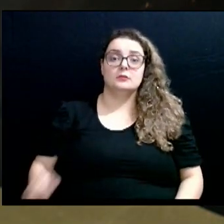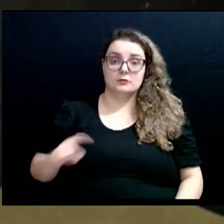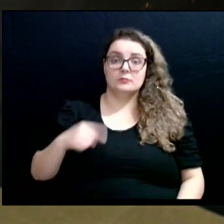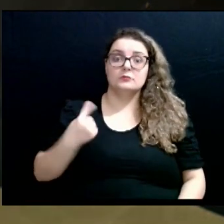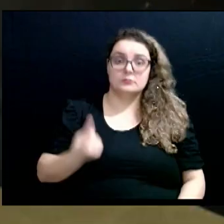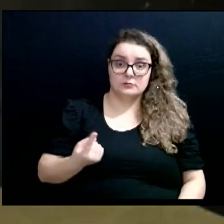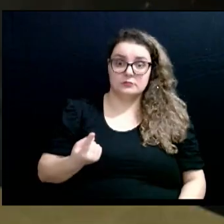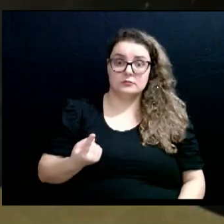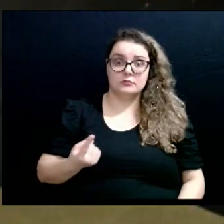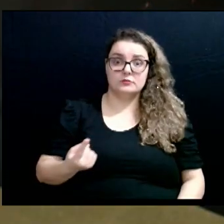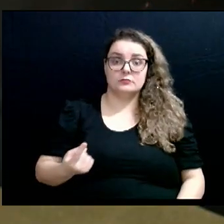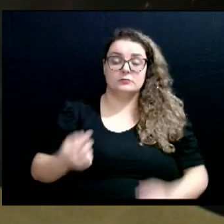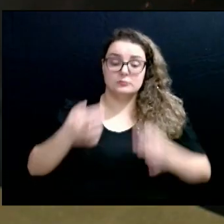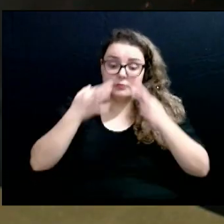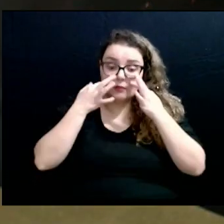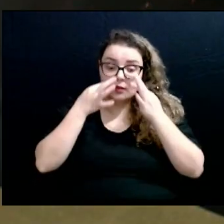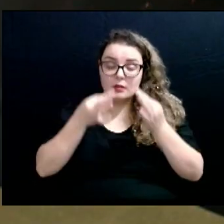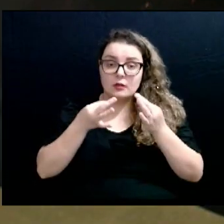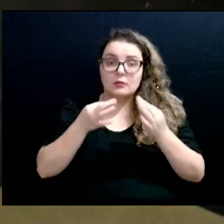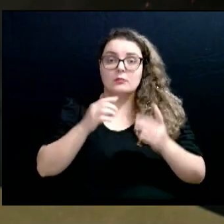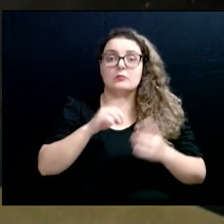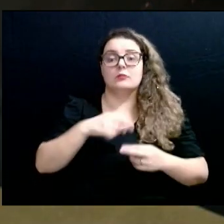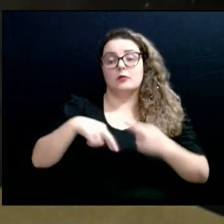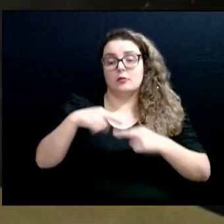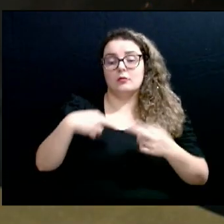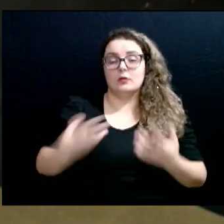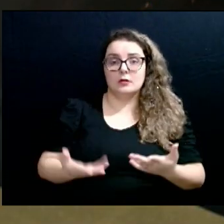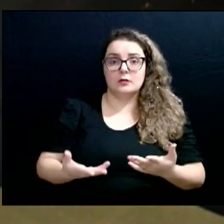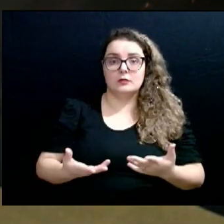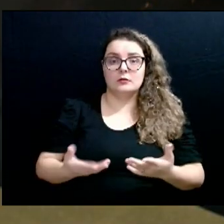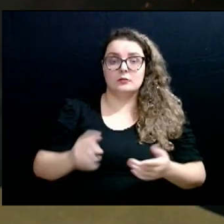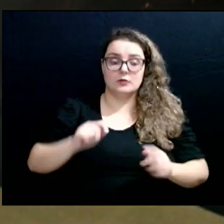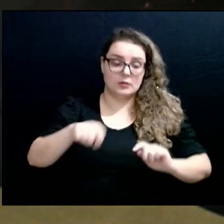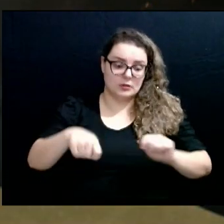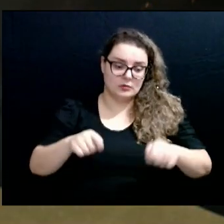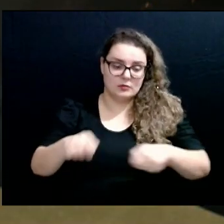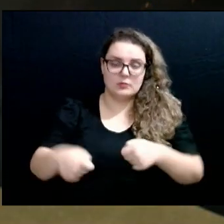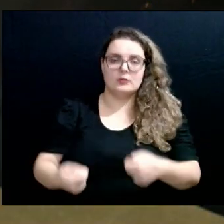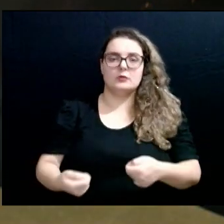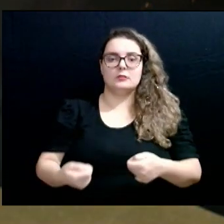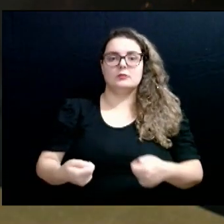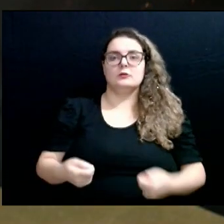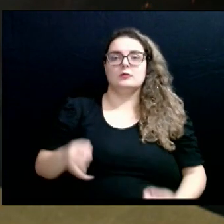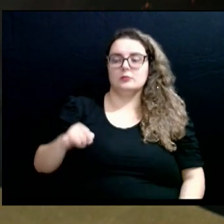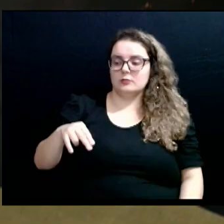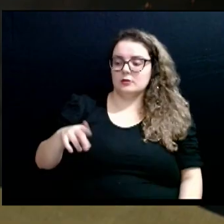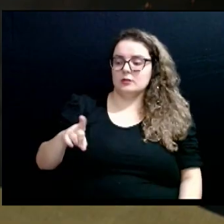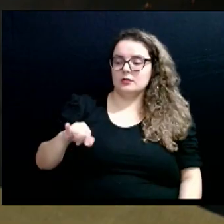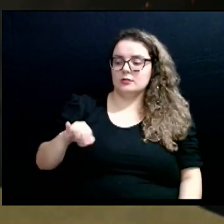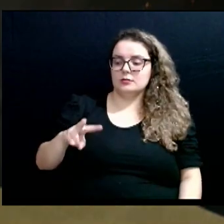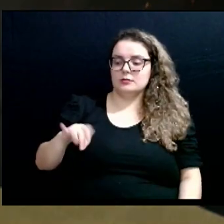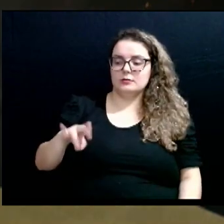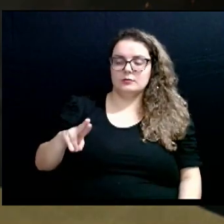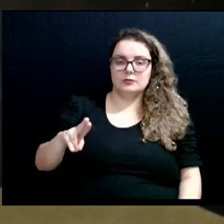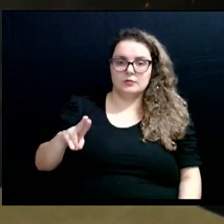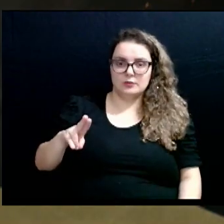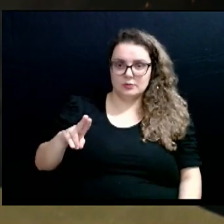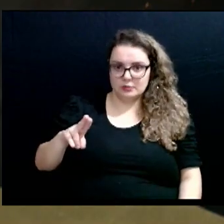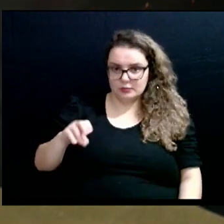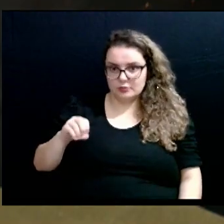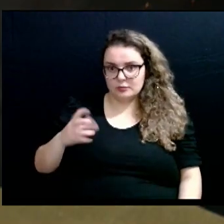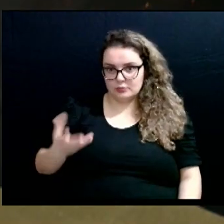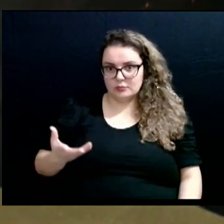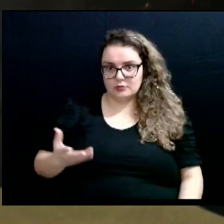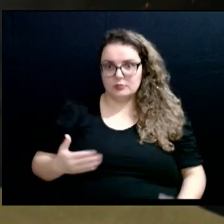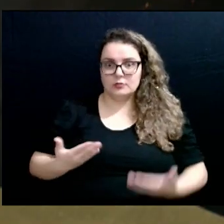atenção referente aos sinais que esse indivíduo vai dar no decorrer aí dos